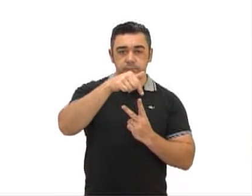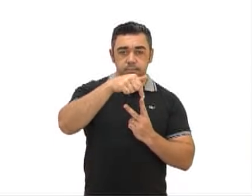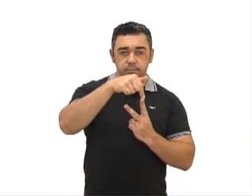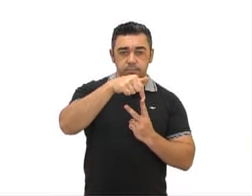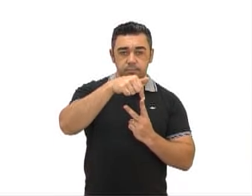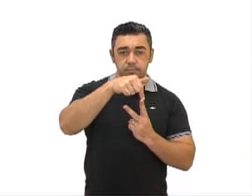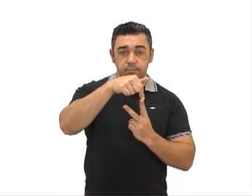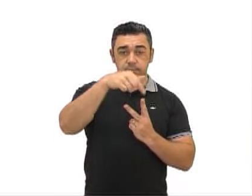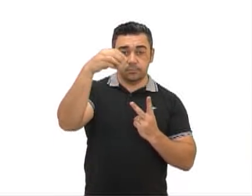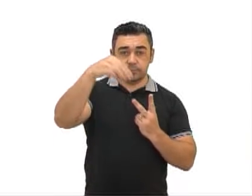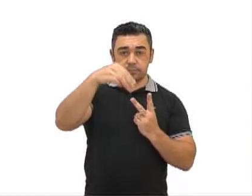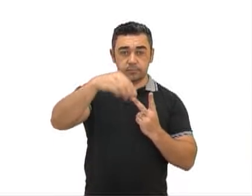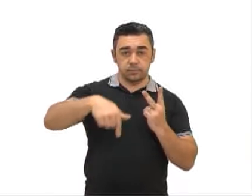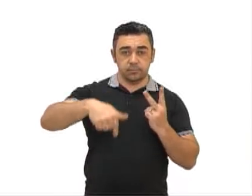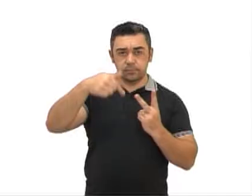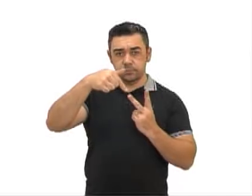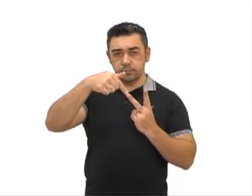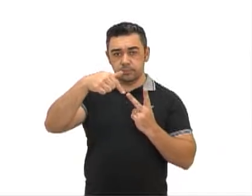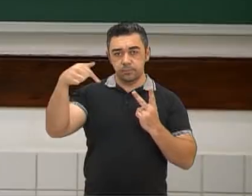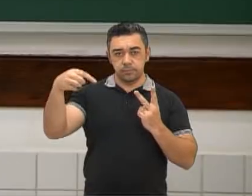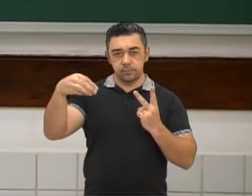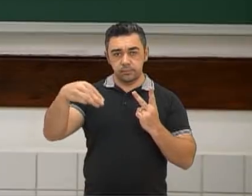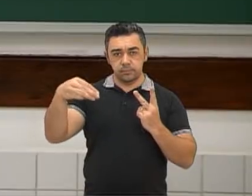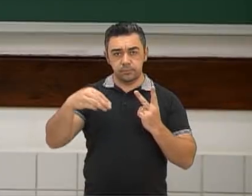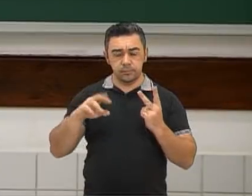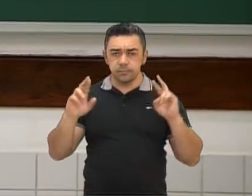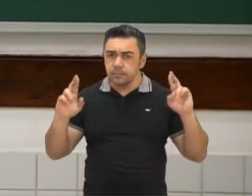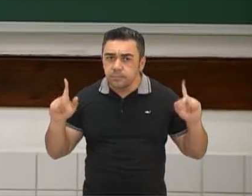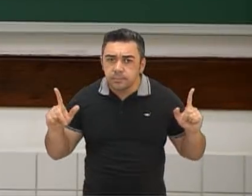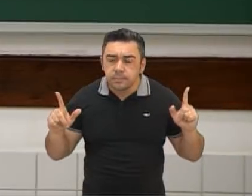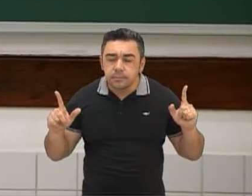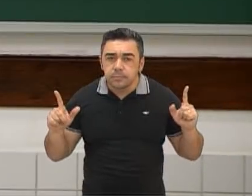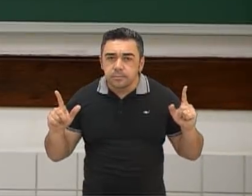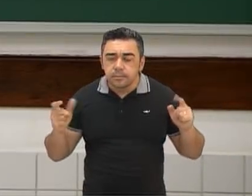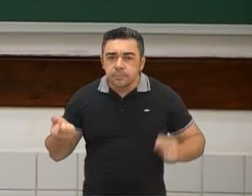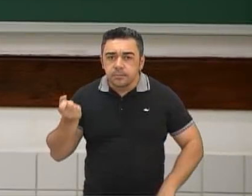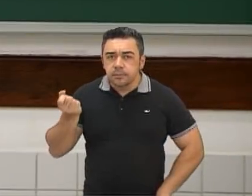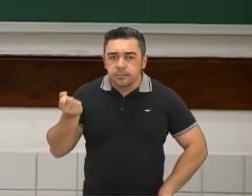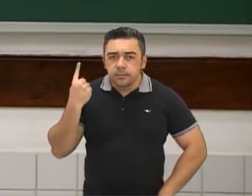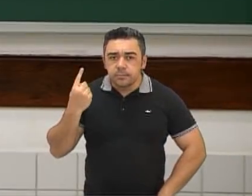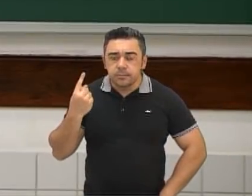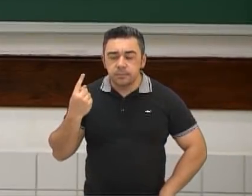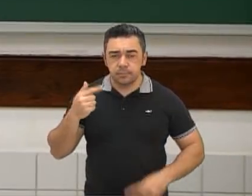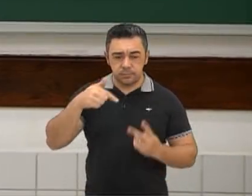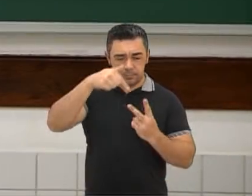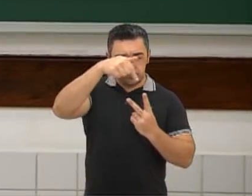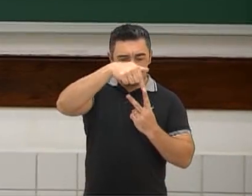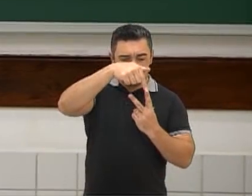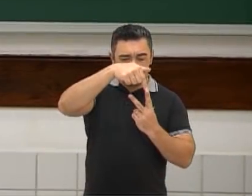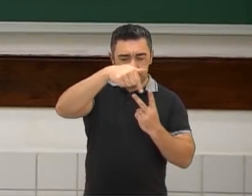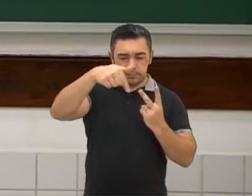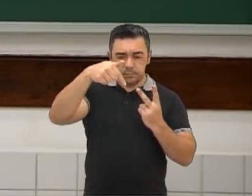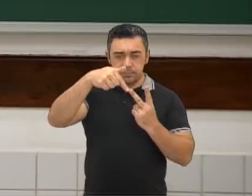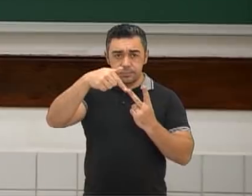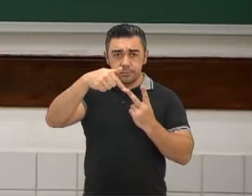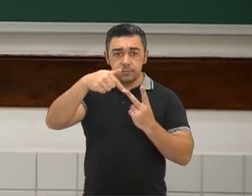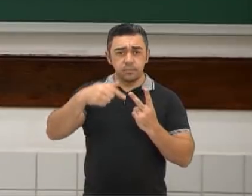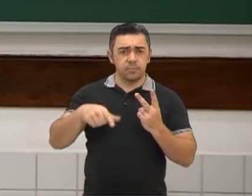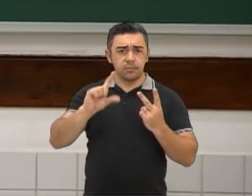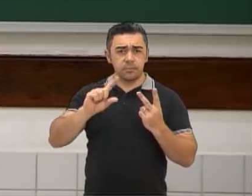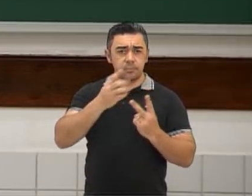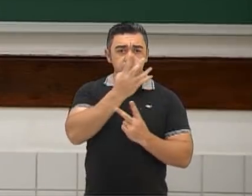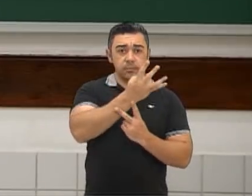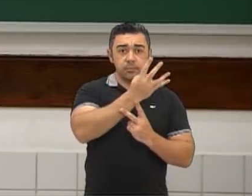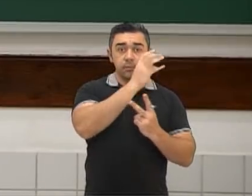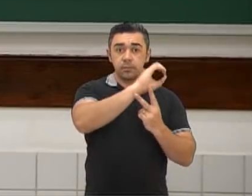7 minutos apenas. Olha, a diferença de tempo é que é a maior, tá? Antes, um jogo